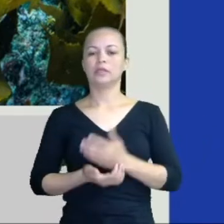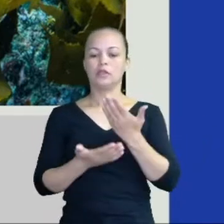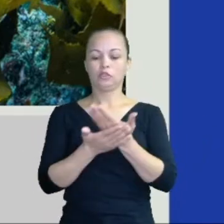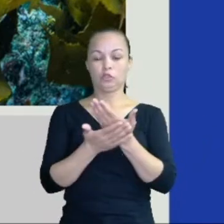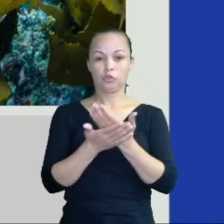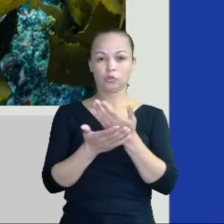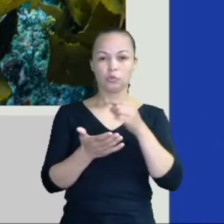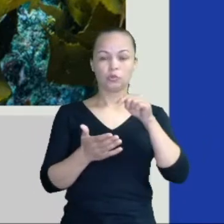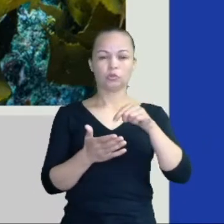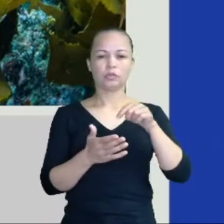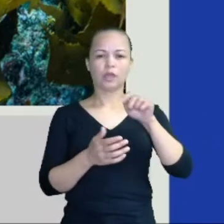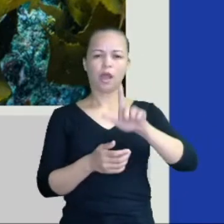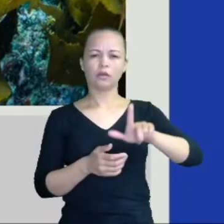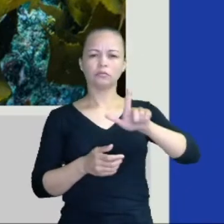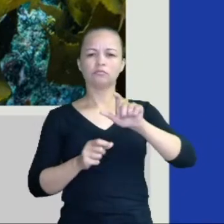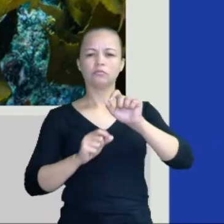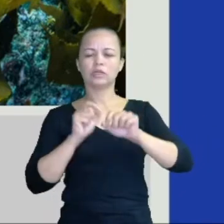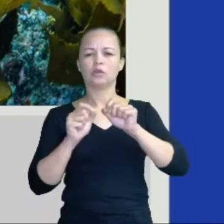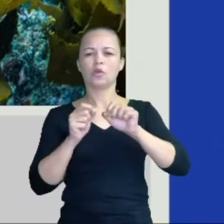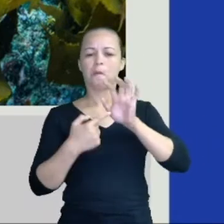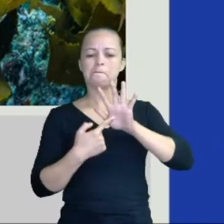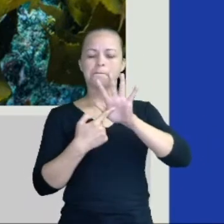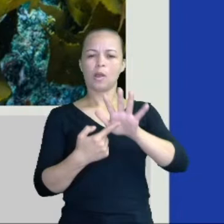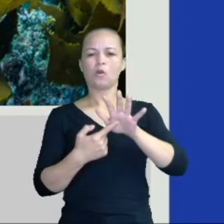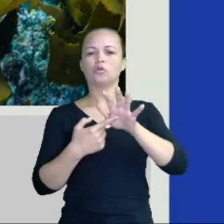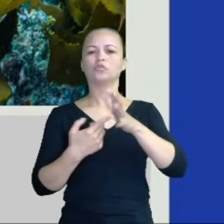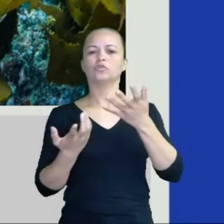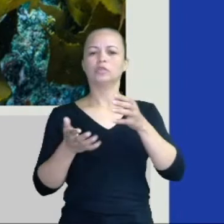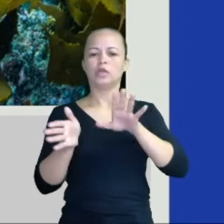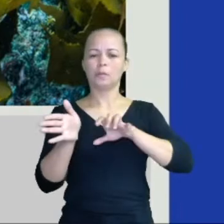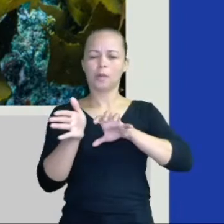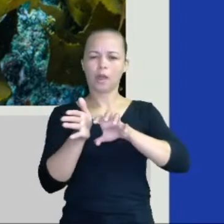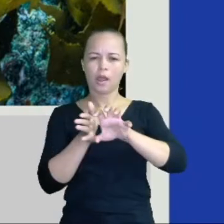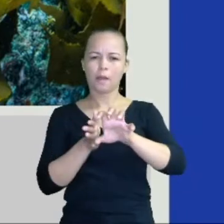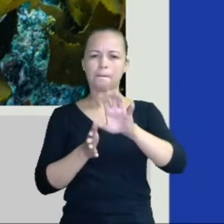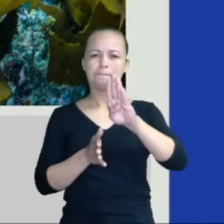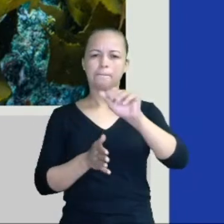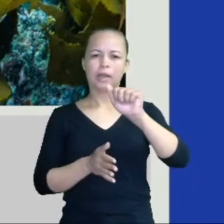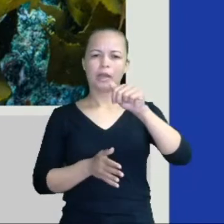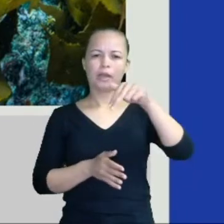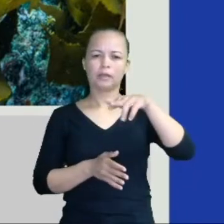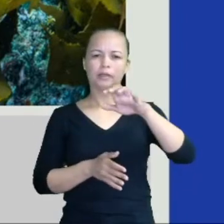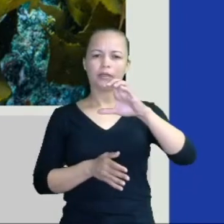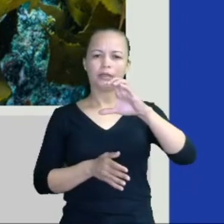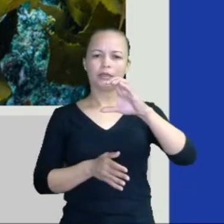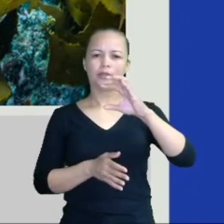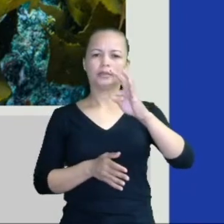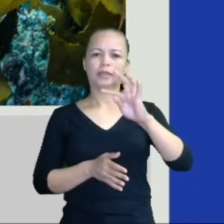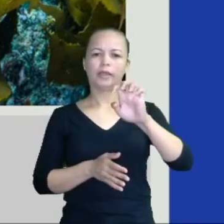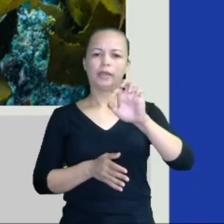da literatura mostram que os bacteriófagos, pequenos vírus que